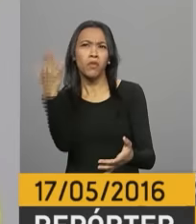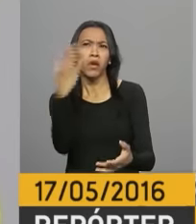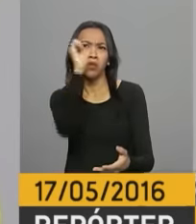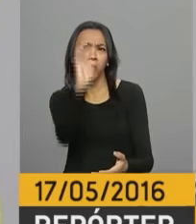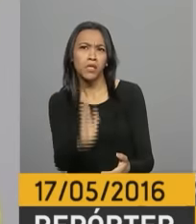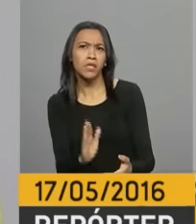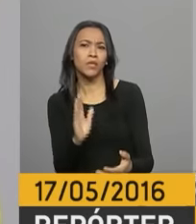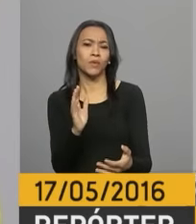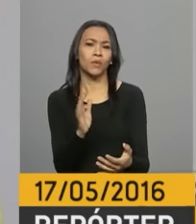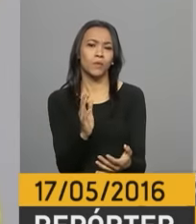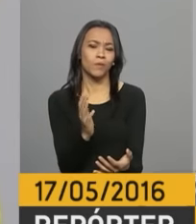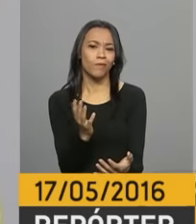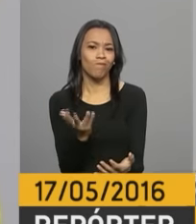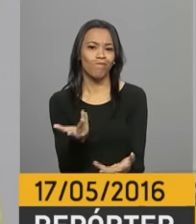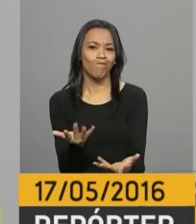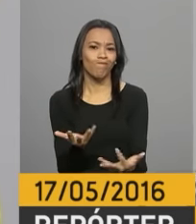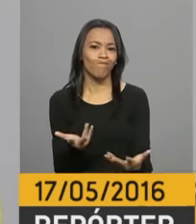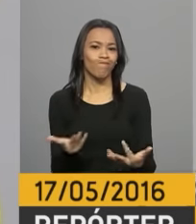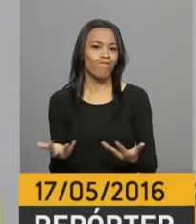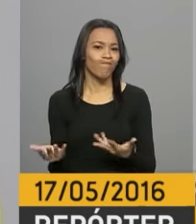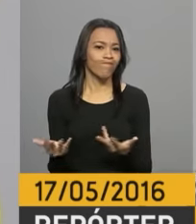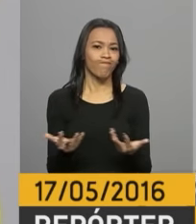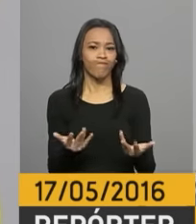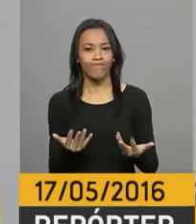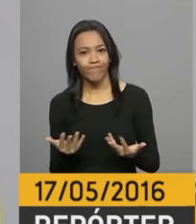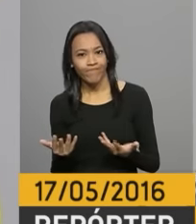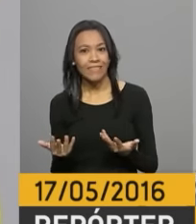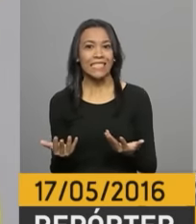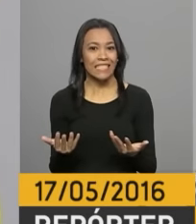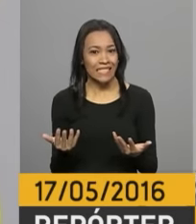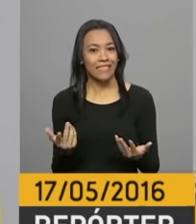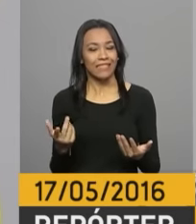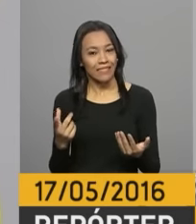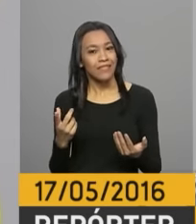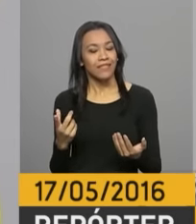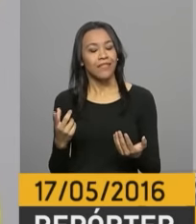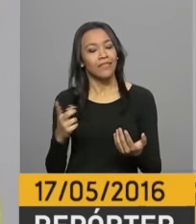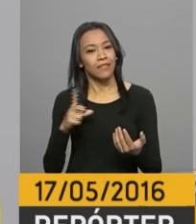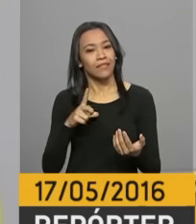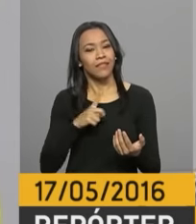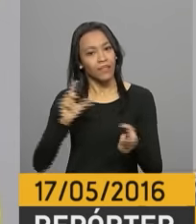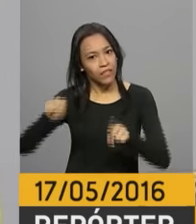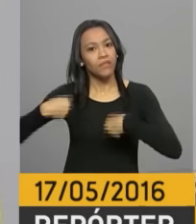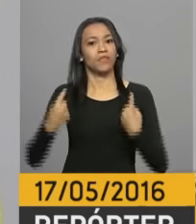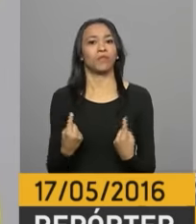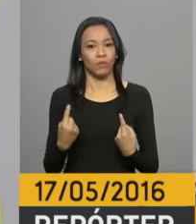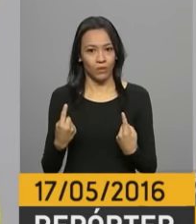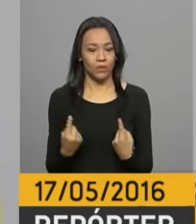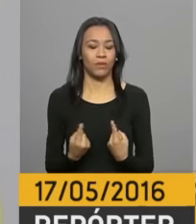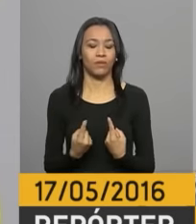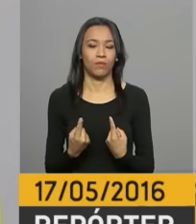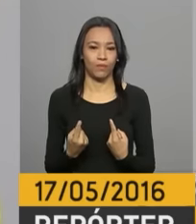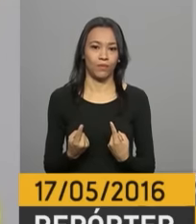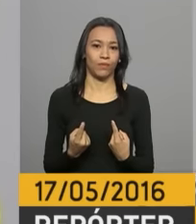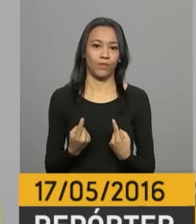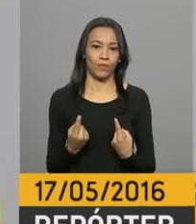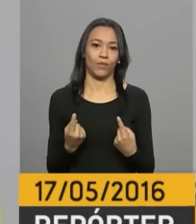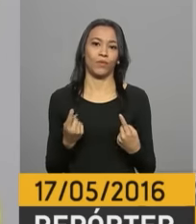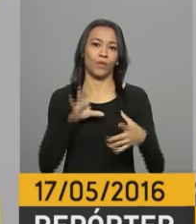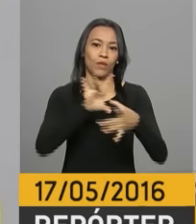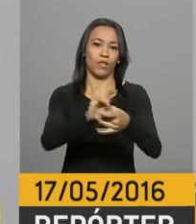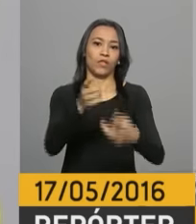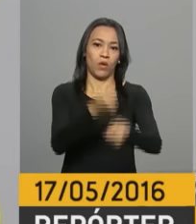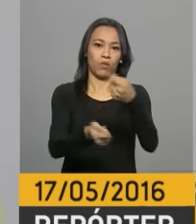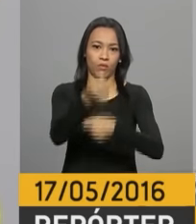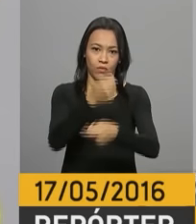o cenário externo envolve alguns desafios, certamente, dentro